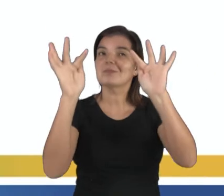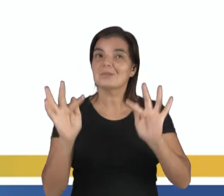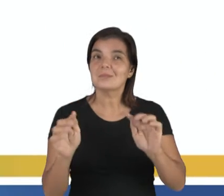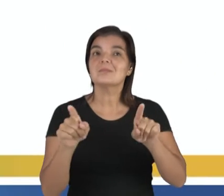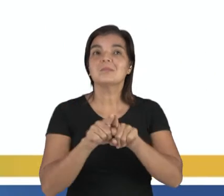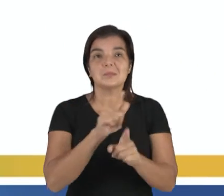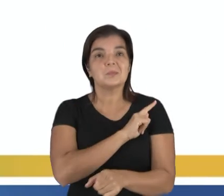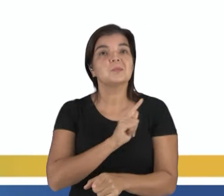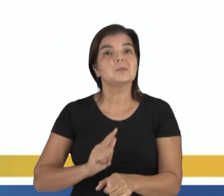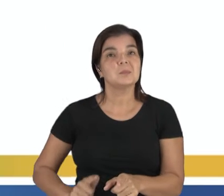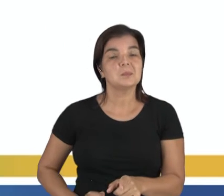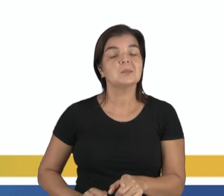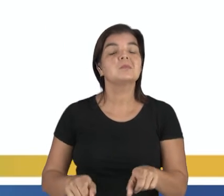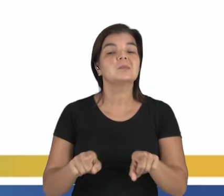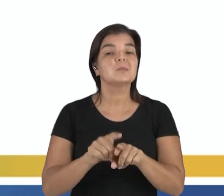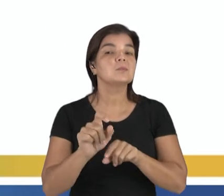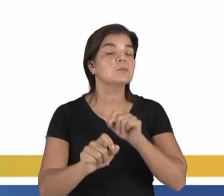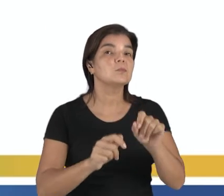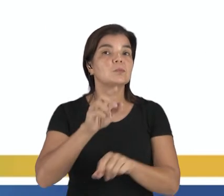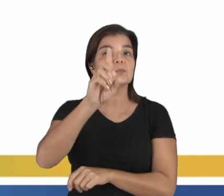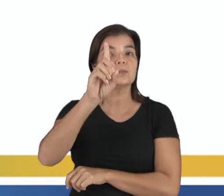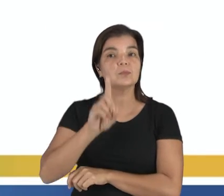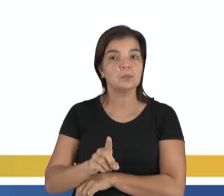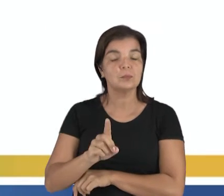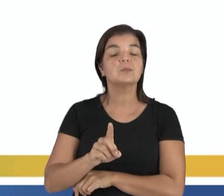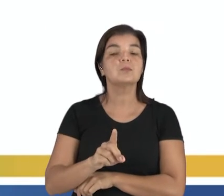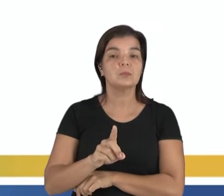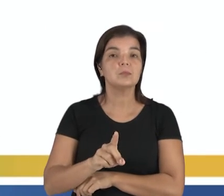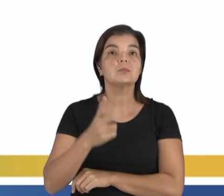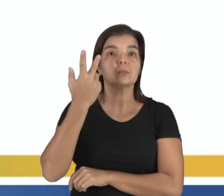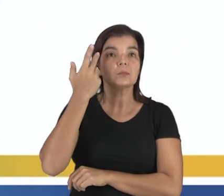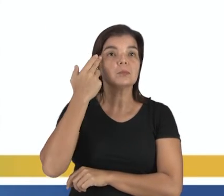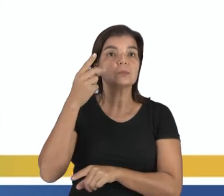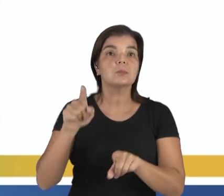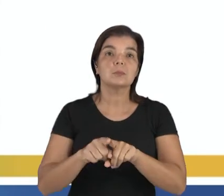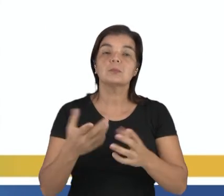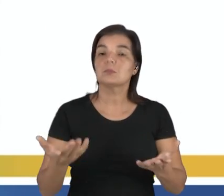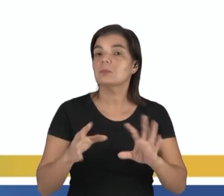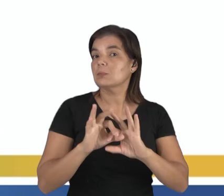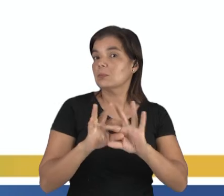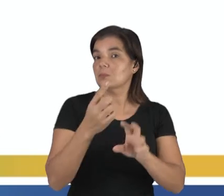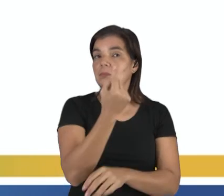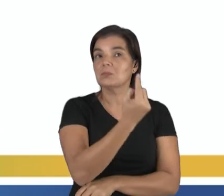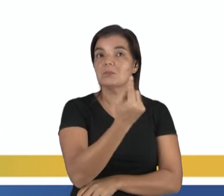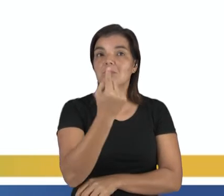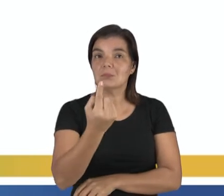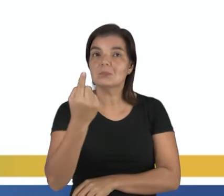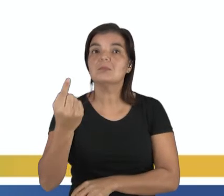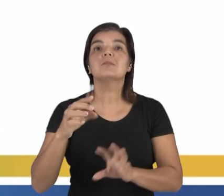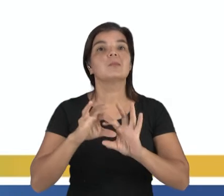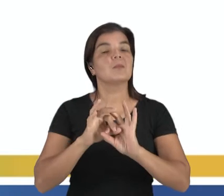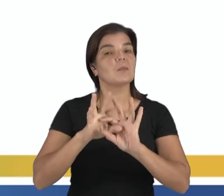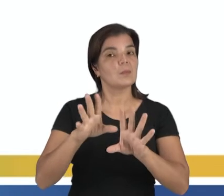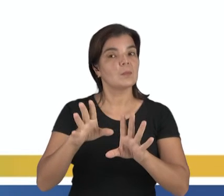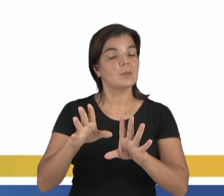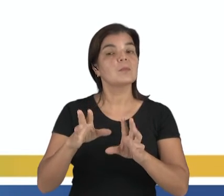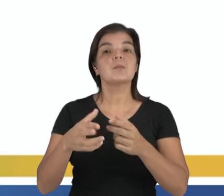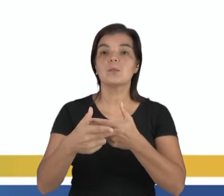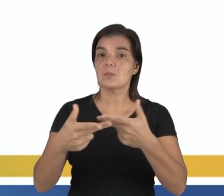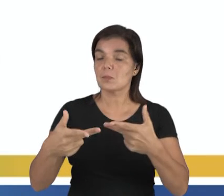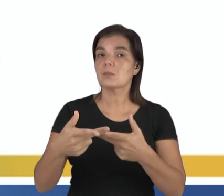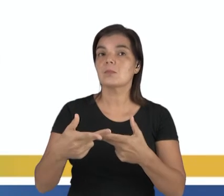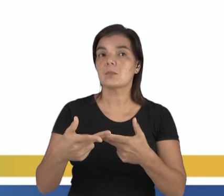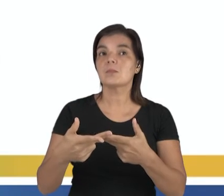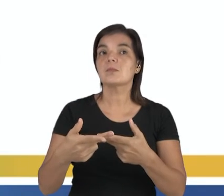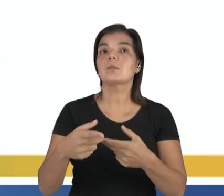Ao governo, então, caberia garantir esses direitos naturais, a liberdade individual e a livre